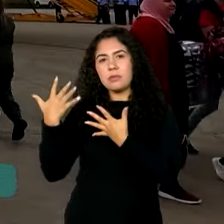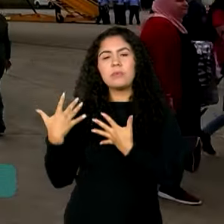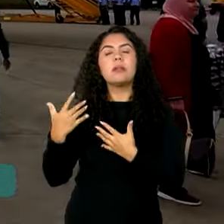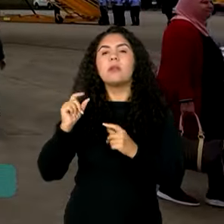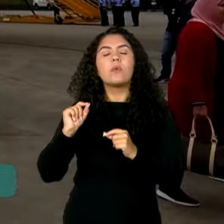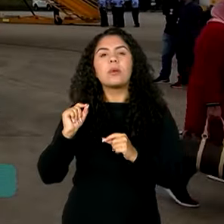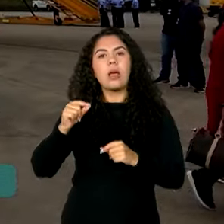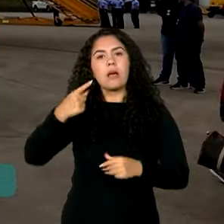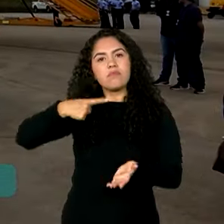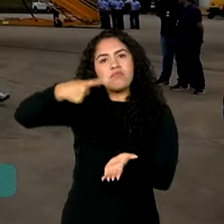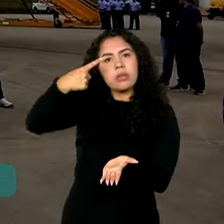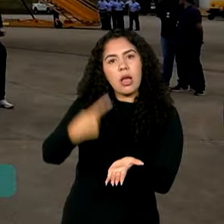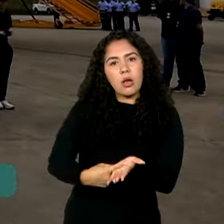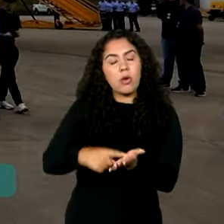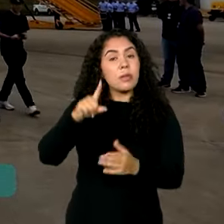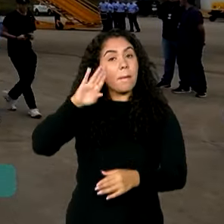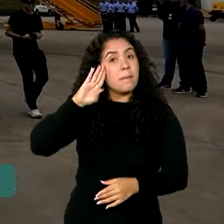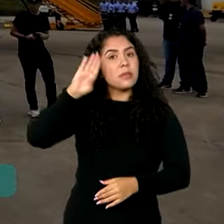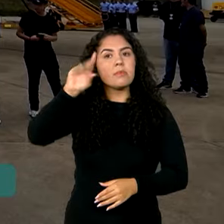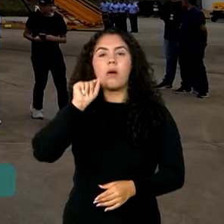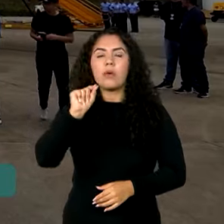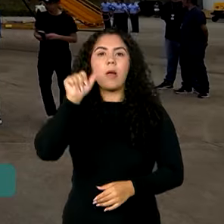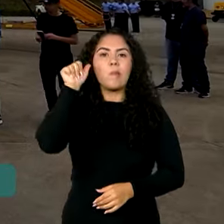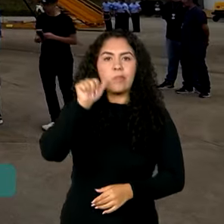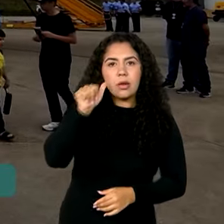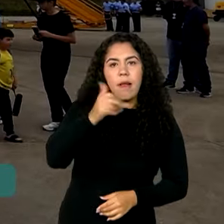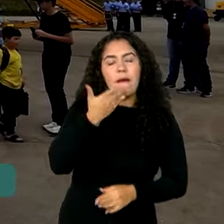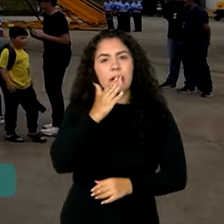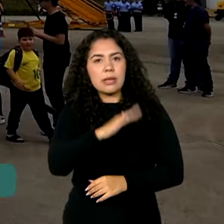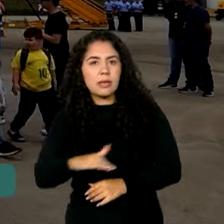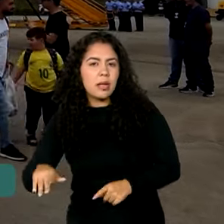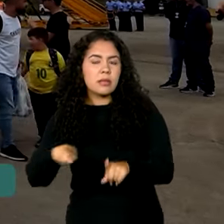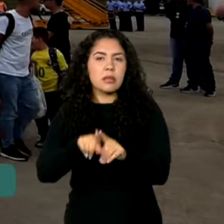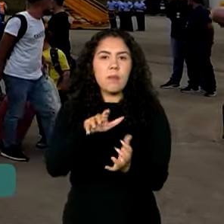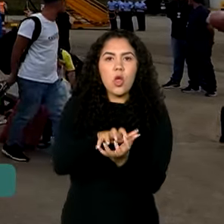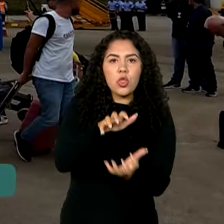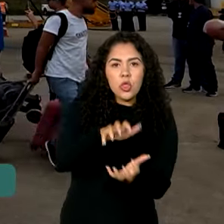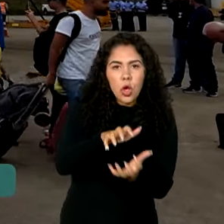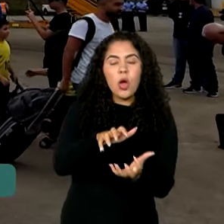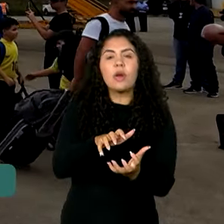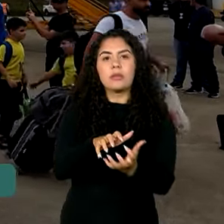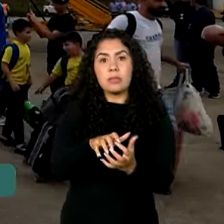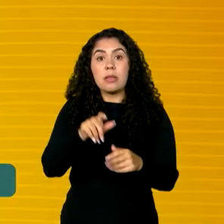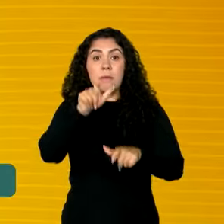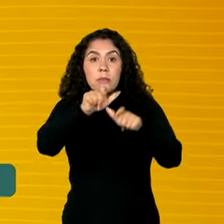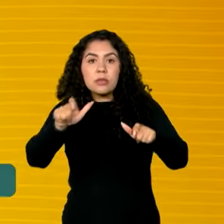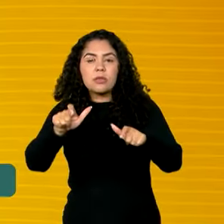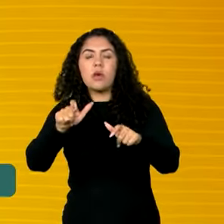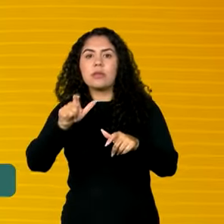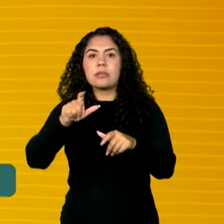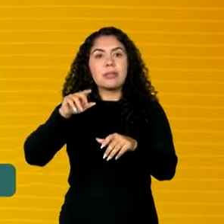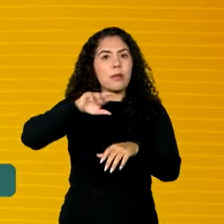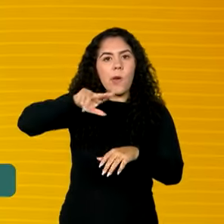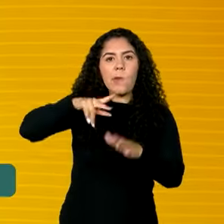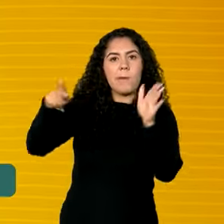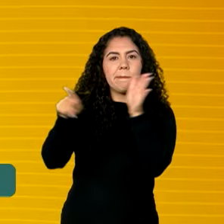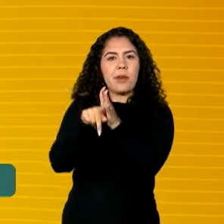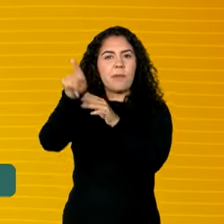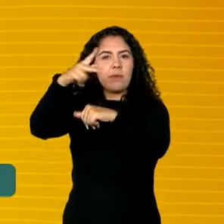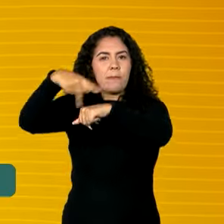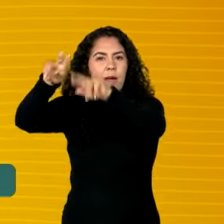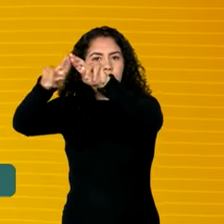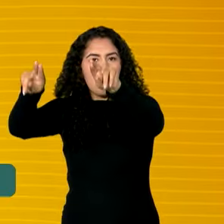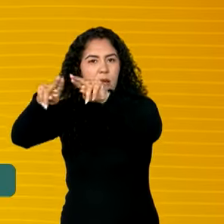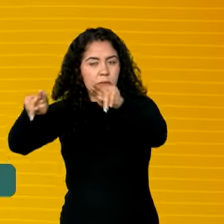voos têm como prioridade mulheres, crianças, idosos e brasileiros não moradores do Líbano. As operações de repatriação